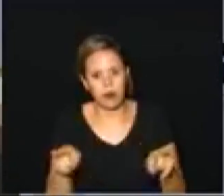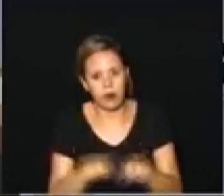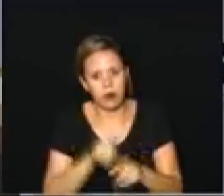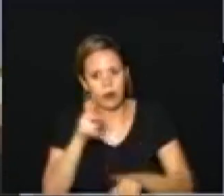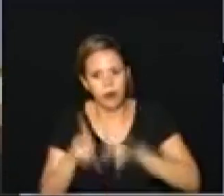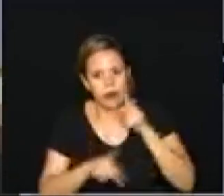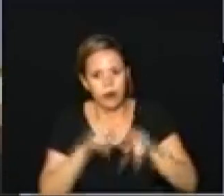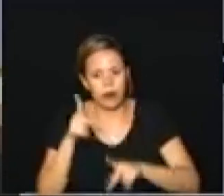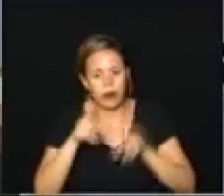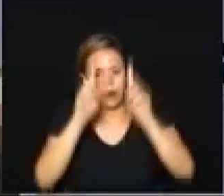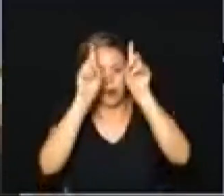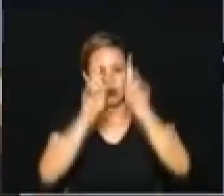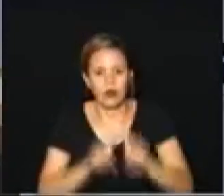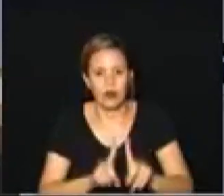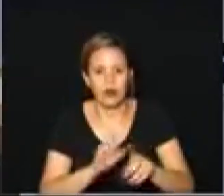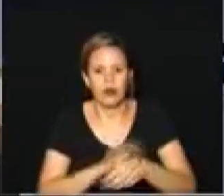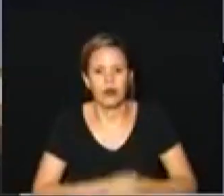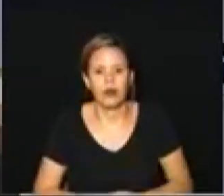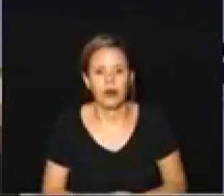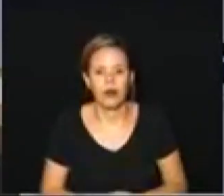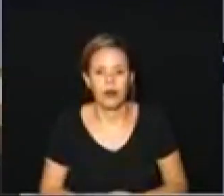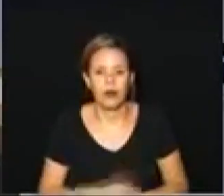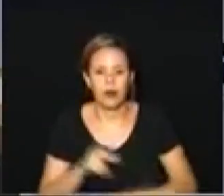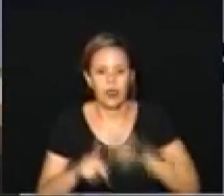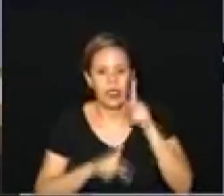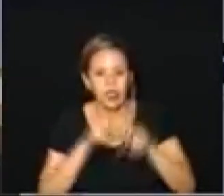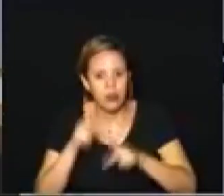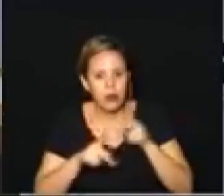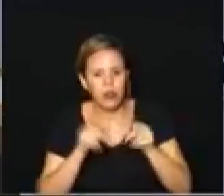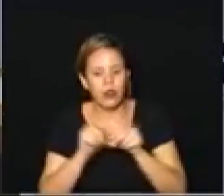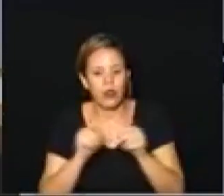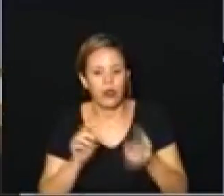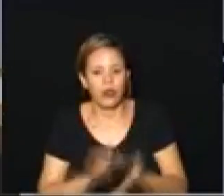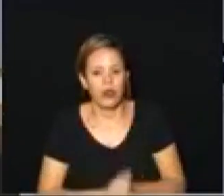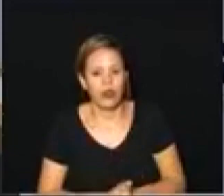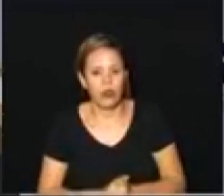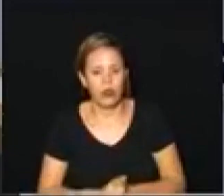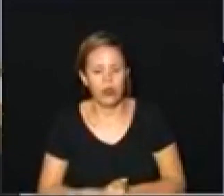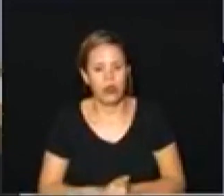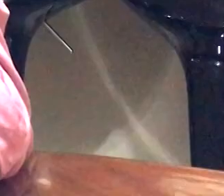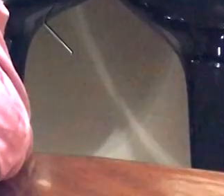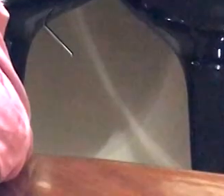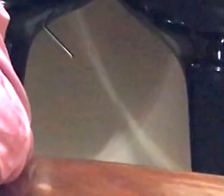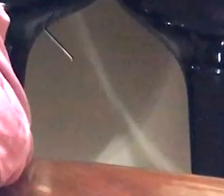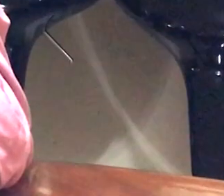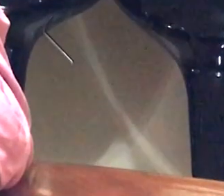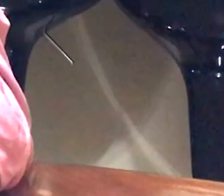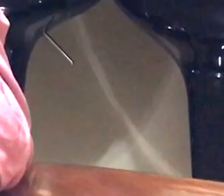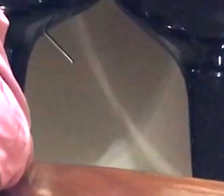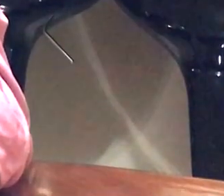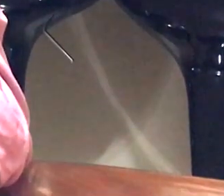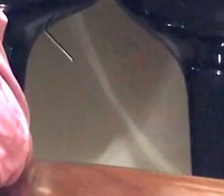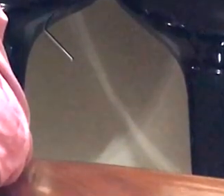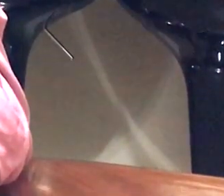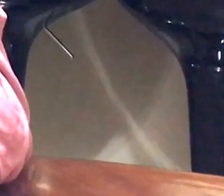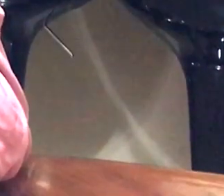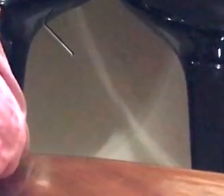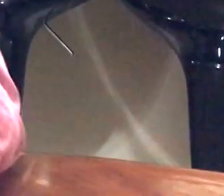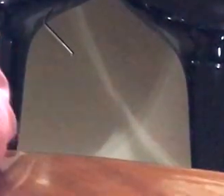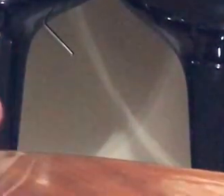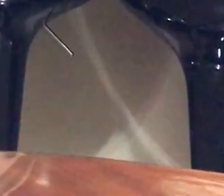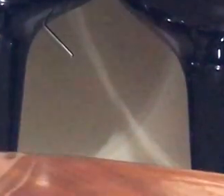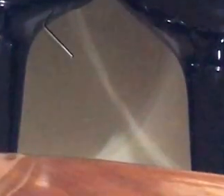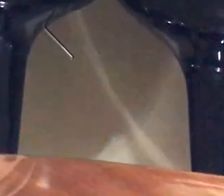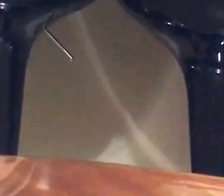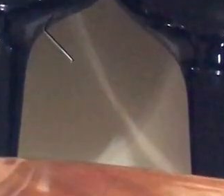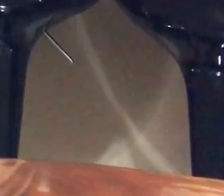pessoas com deficiência. Então, essas pessoas, elas devem fazer a vacinação. É isso, pessoal. Qualquer sugestão de